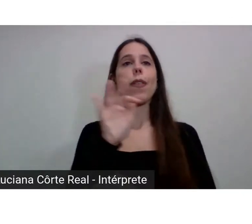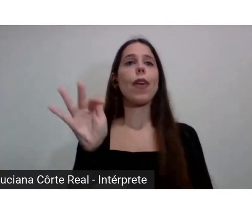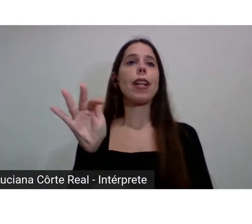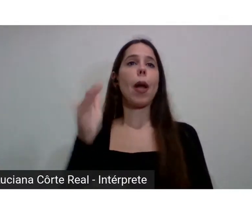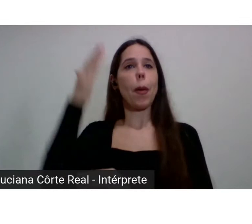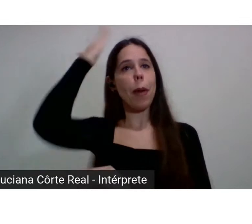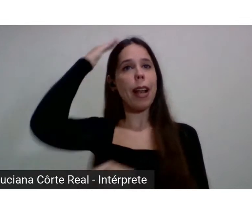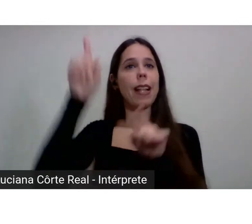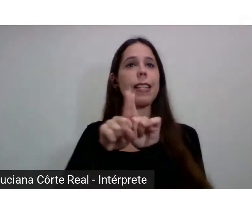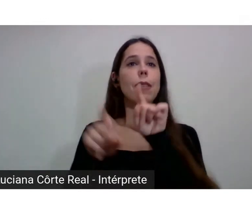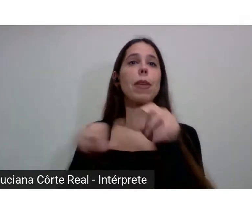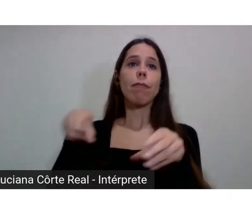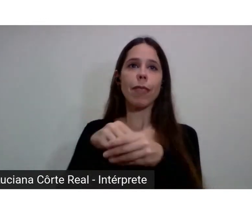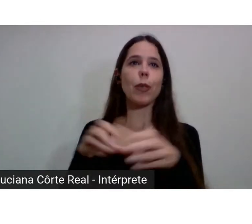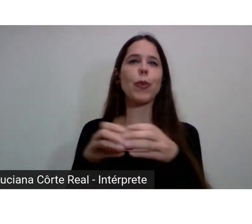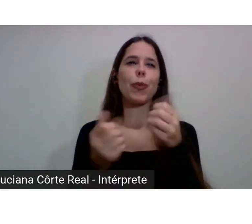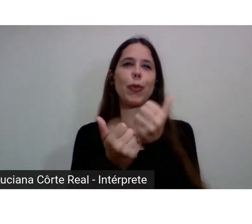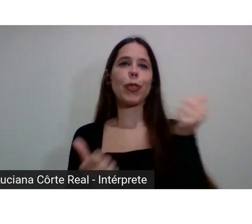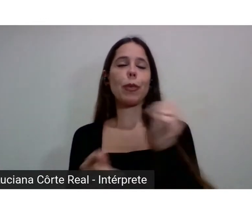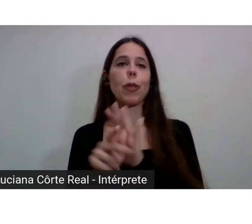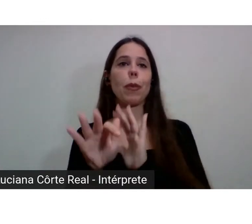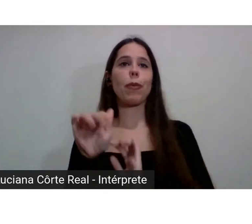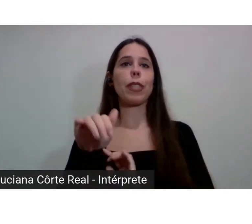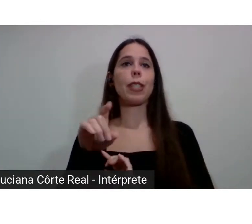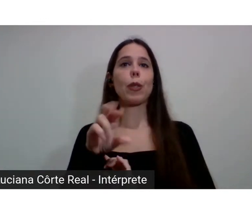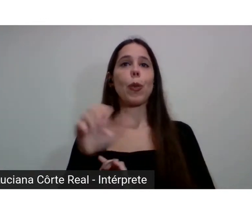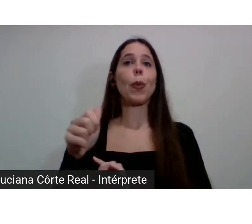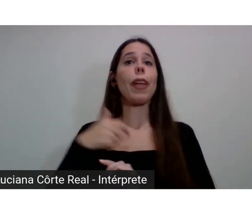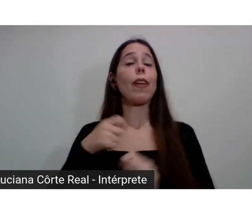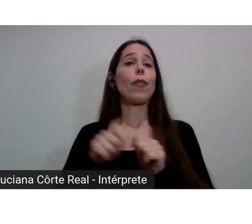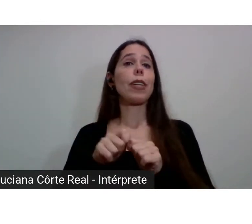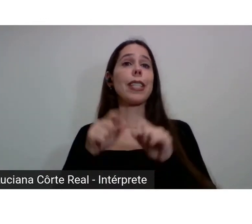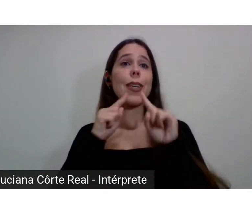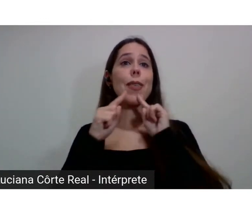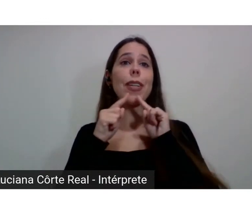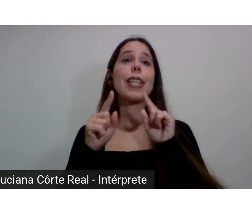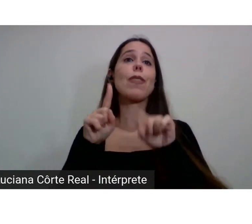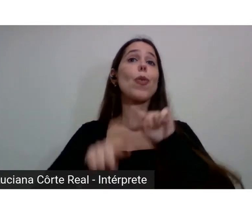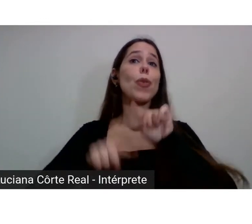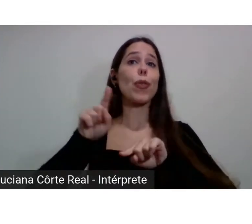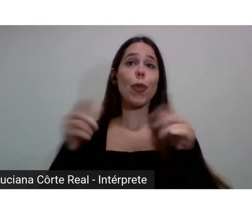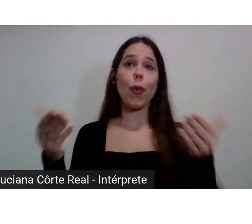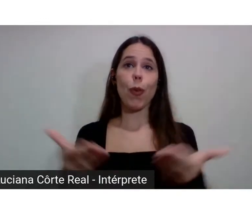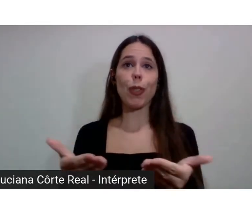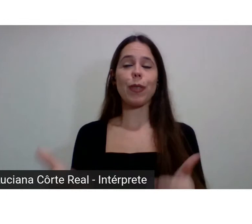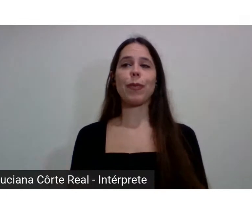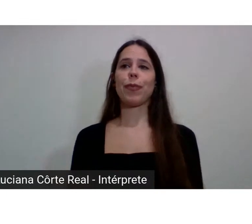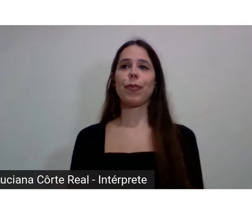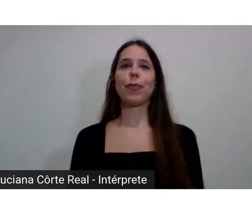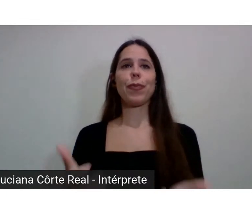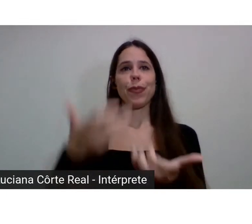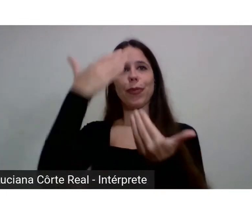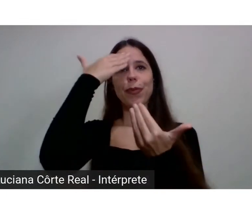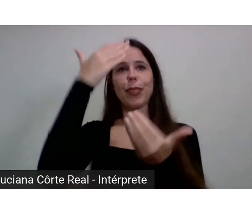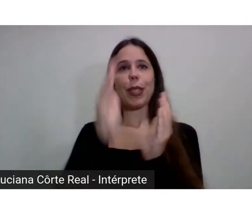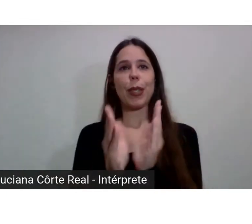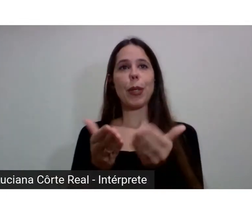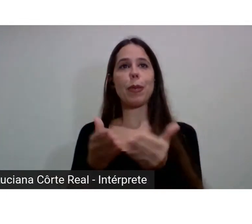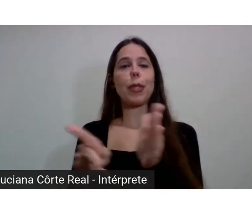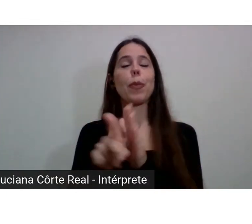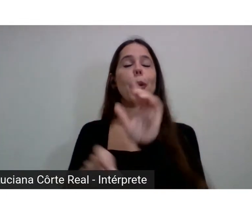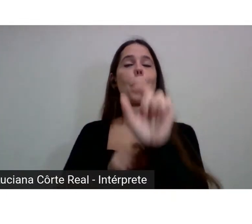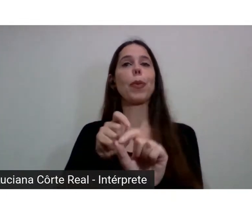da Fineduca, farei a coordenação dessa atividade de hoje. Agradeço à comissão organizadora